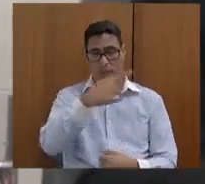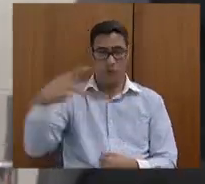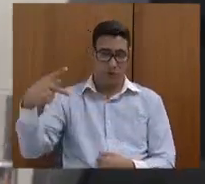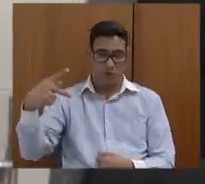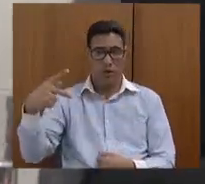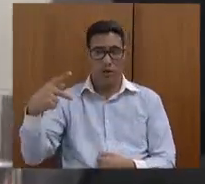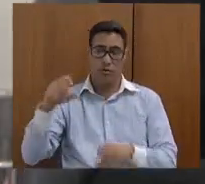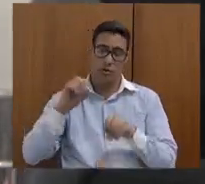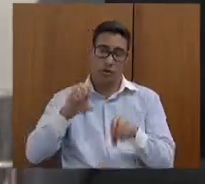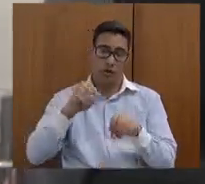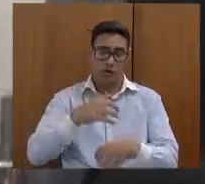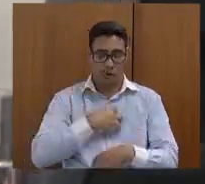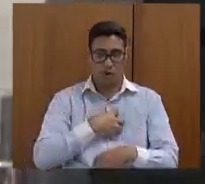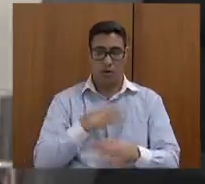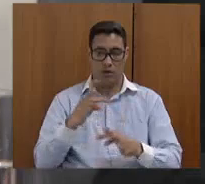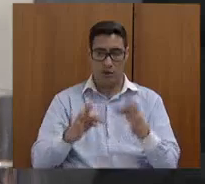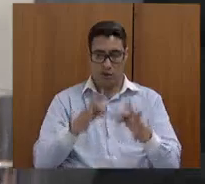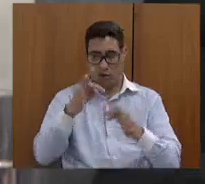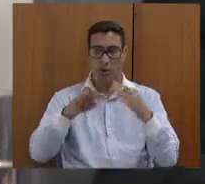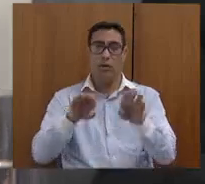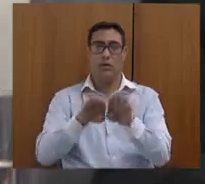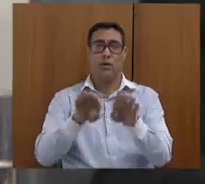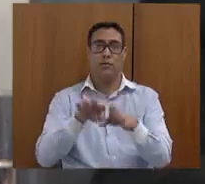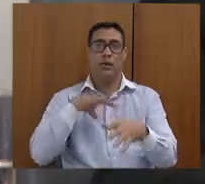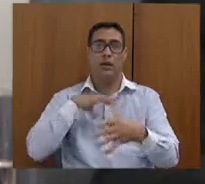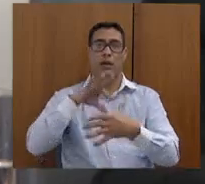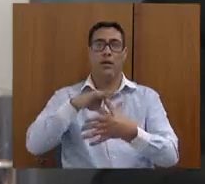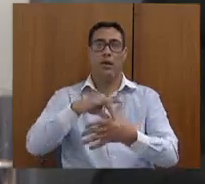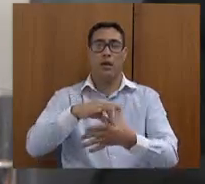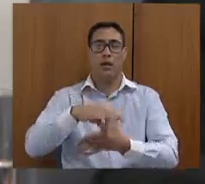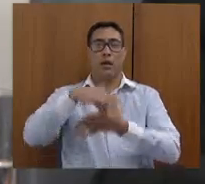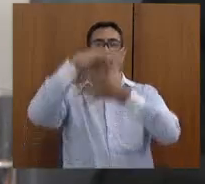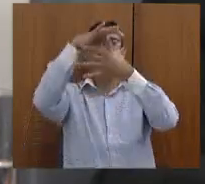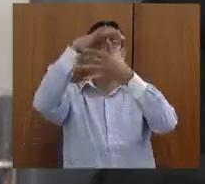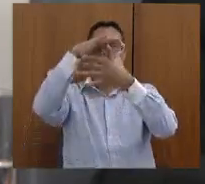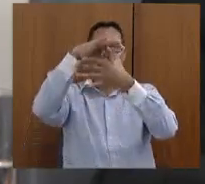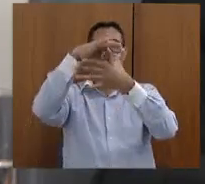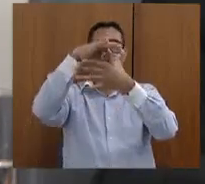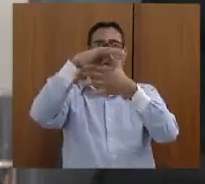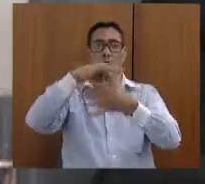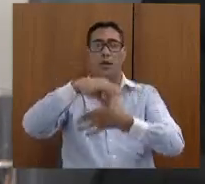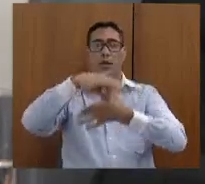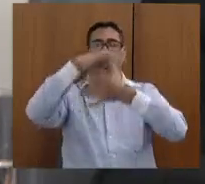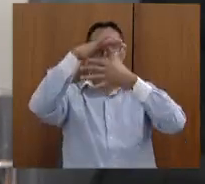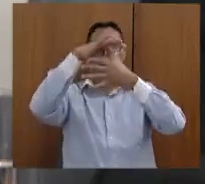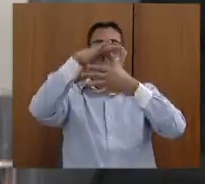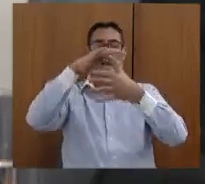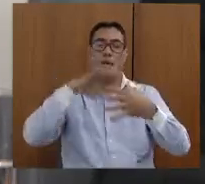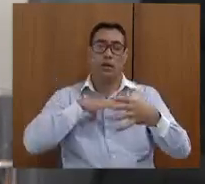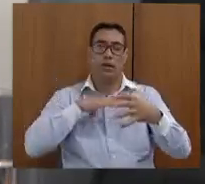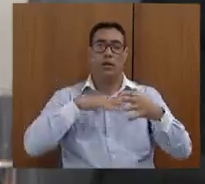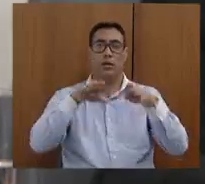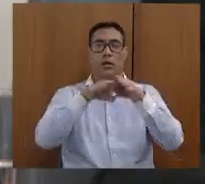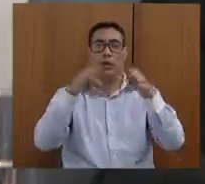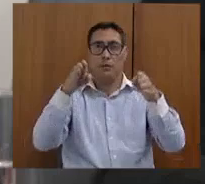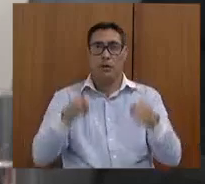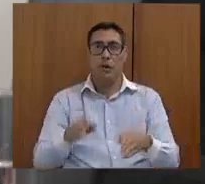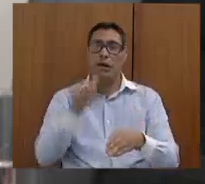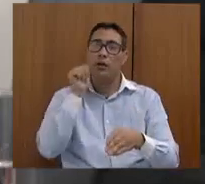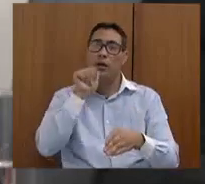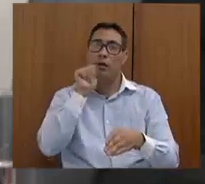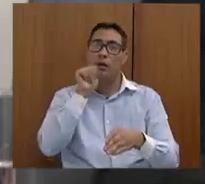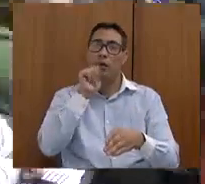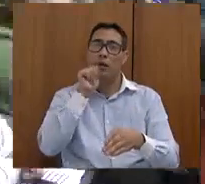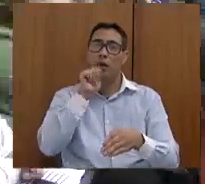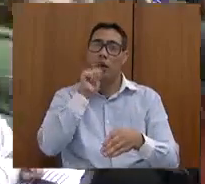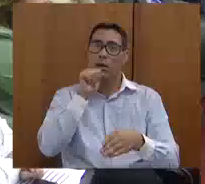Educação Ciência e Tecnologia também é líder da bancada feminina das 15 deputadas do Poder Legislativo